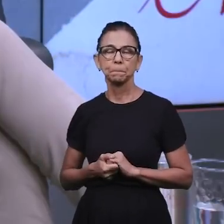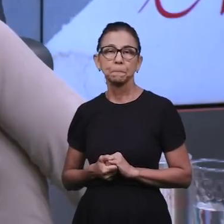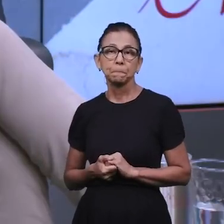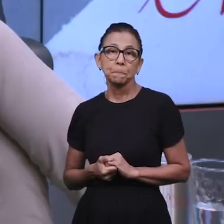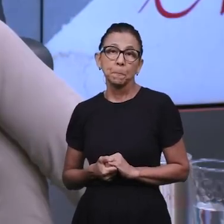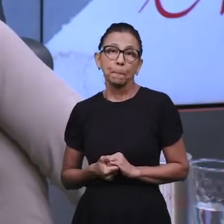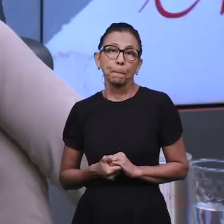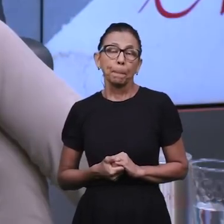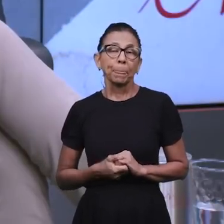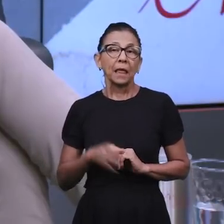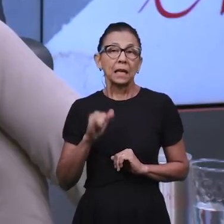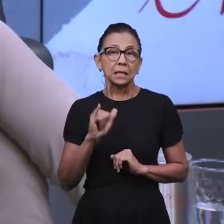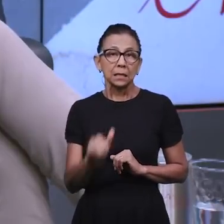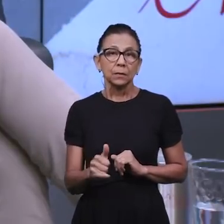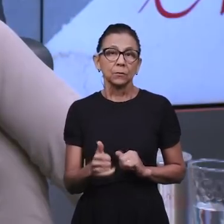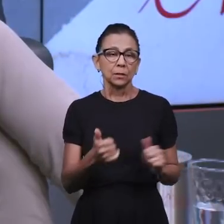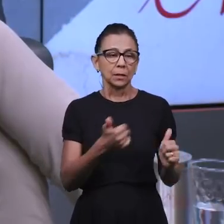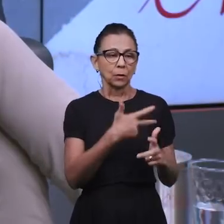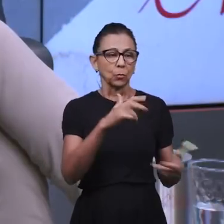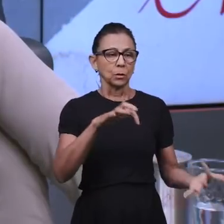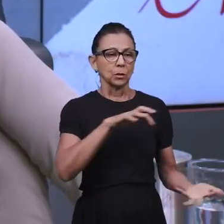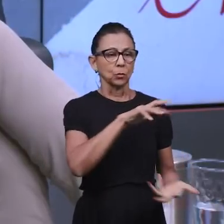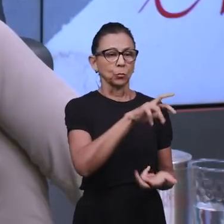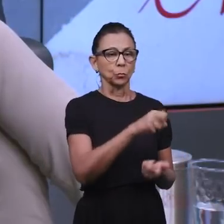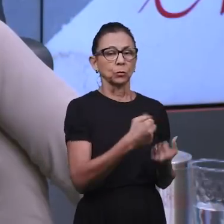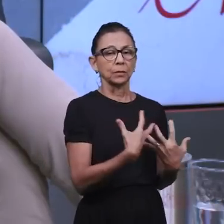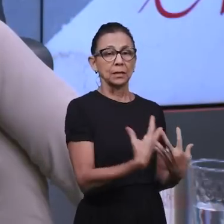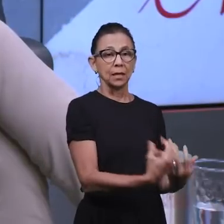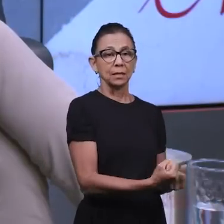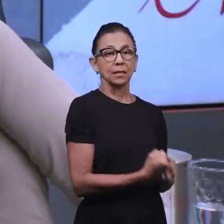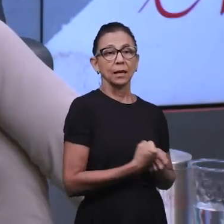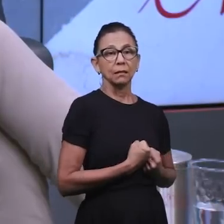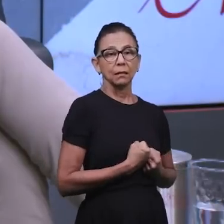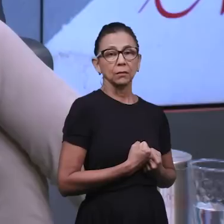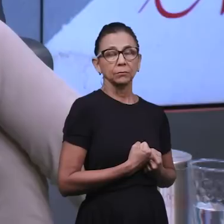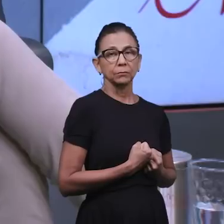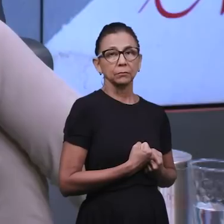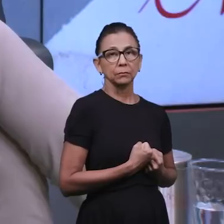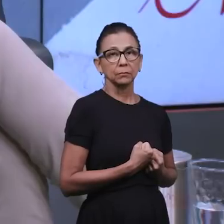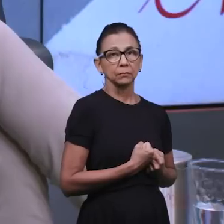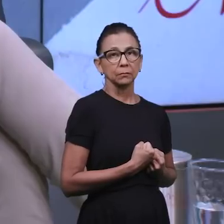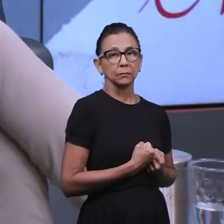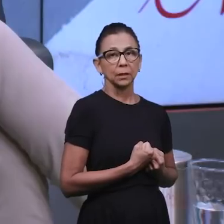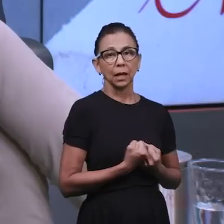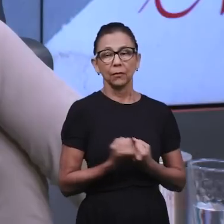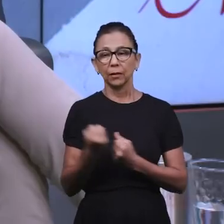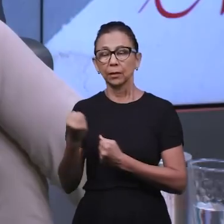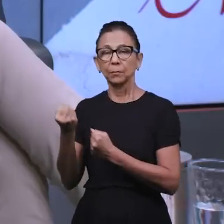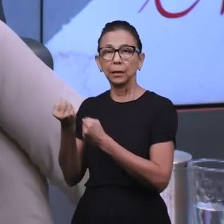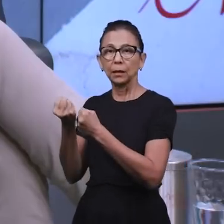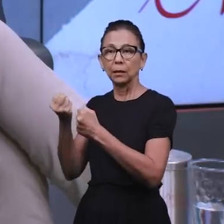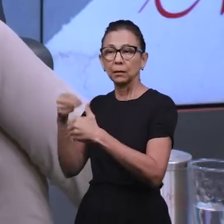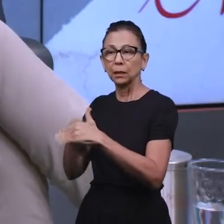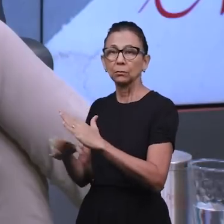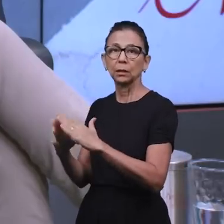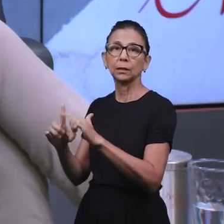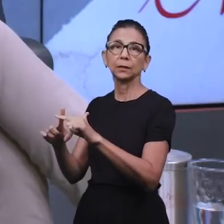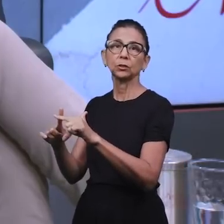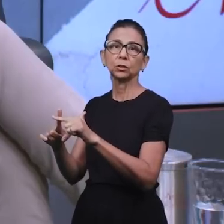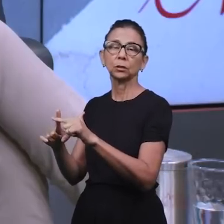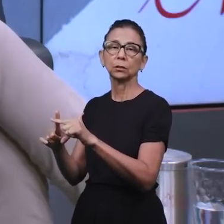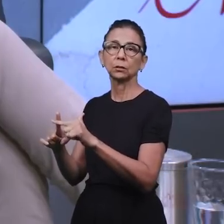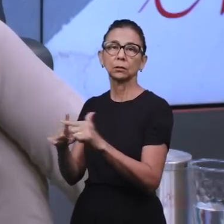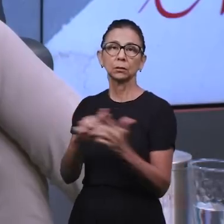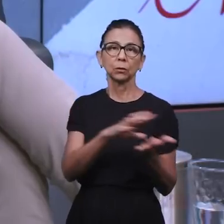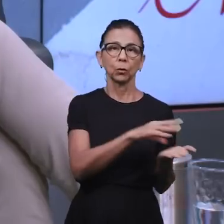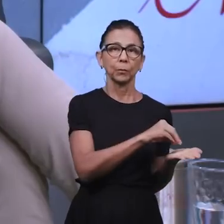o problema não é o que convém ou o que não convém, é aquilo que nós vamos fazer com isso para que haja fé,